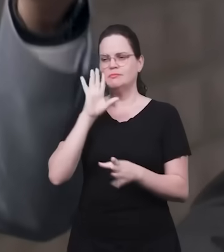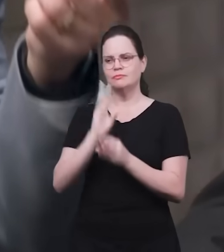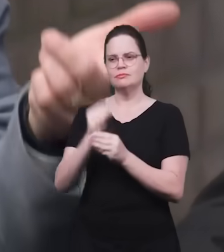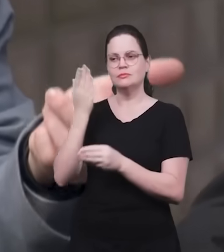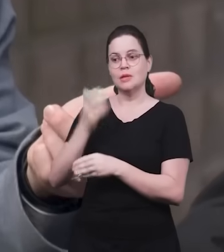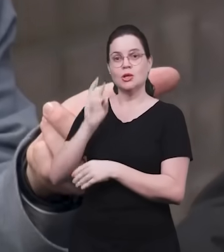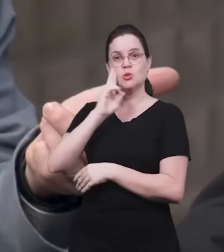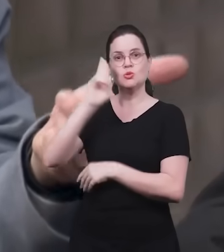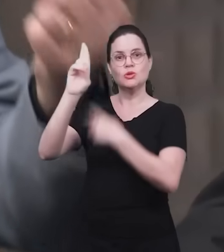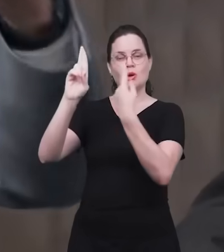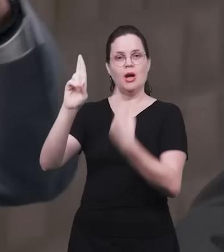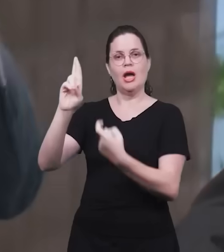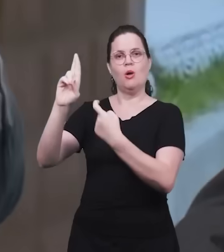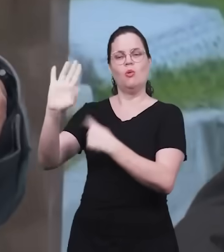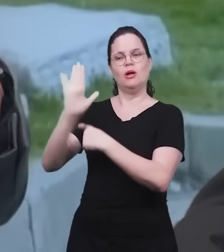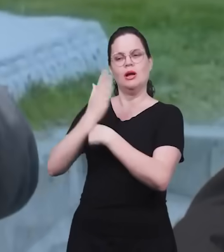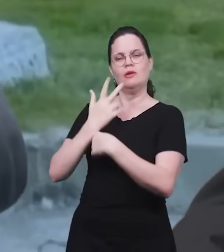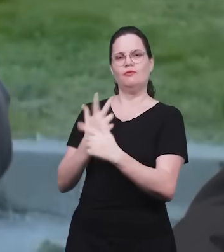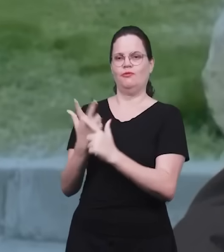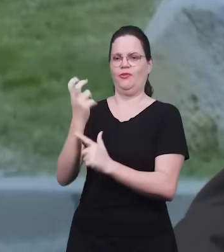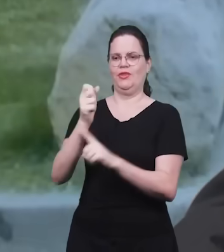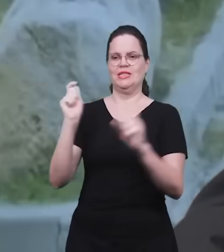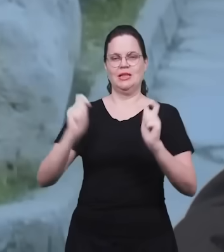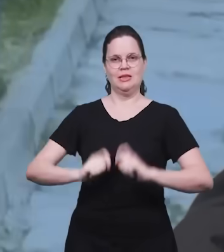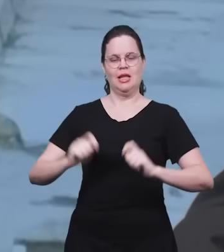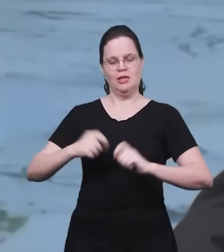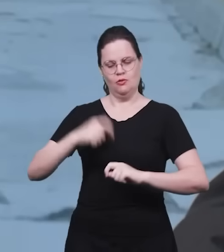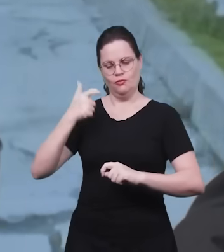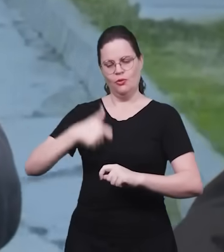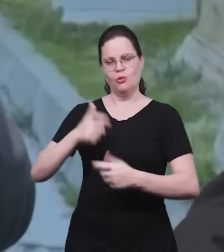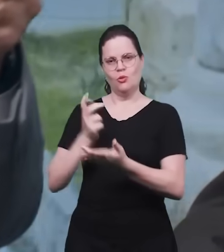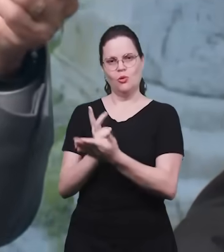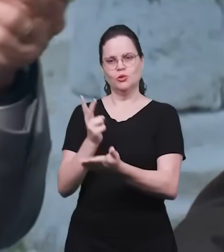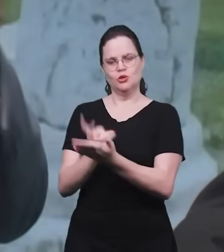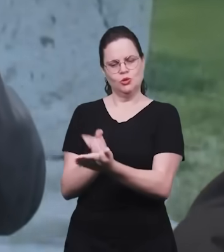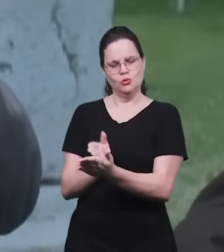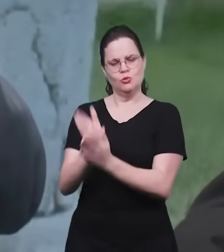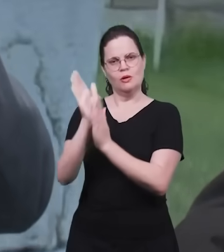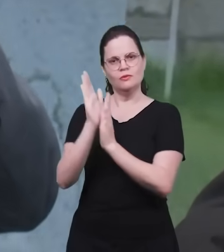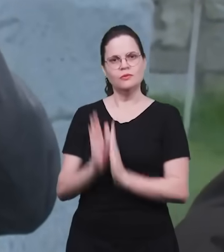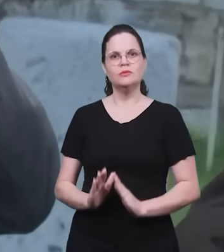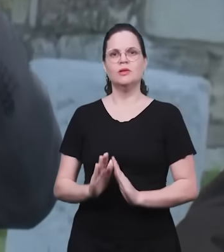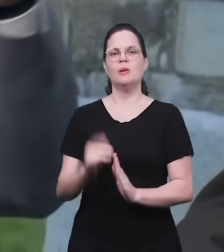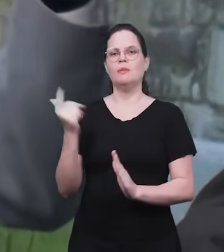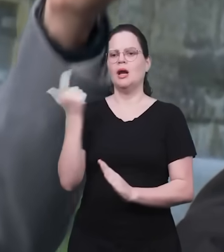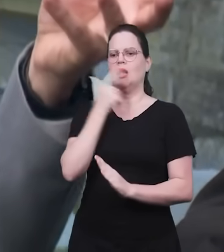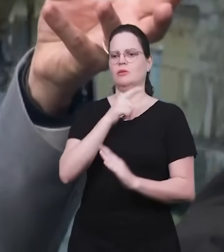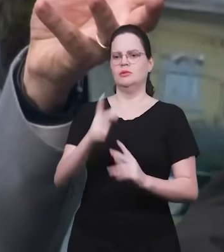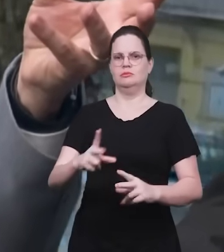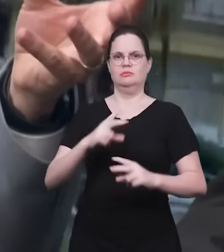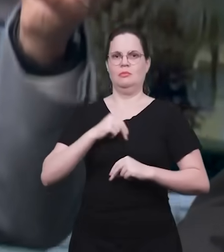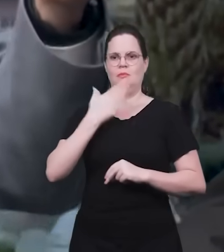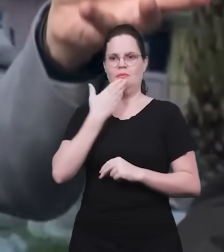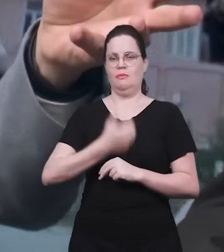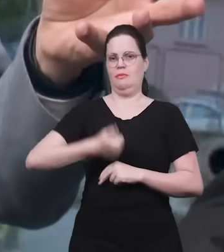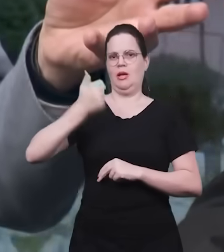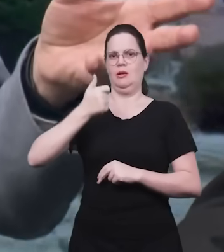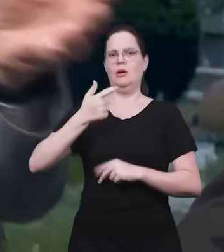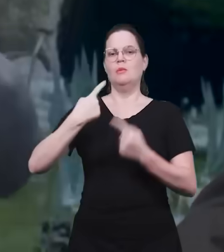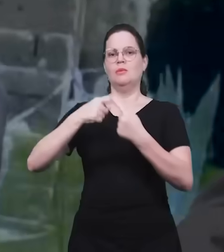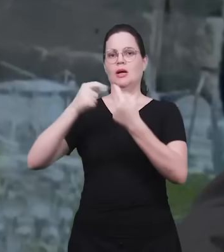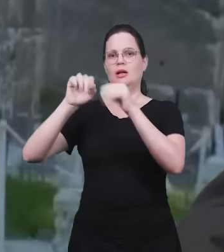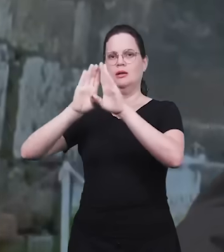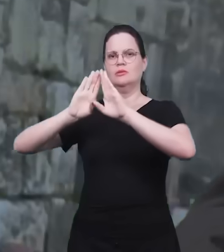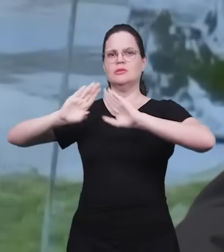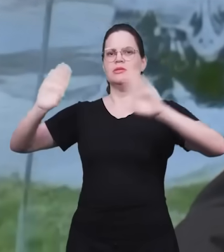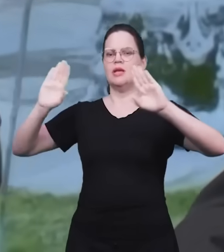no Senhor ele vencerá e ele vai permanecer para herdar aquilo que é o bem maior, o reino dos céus,